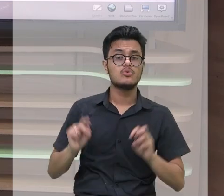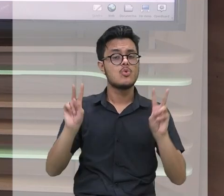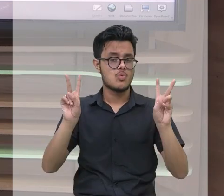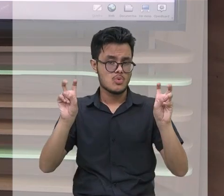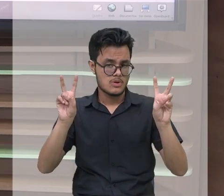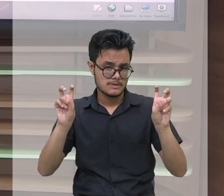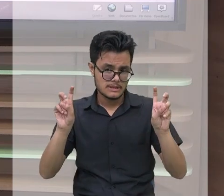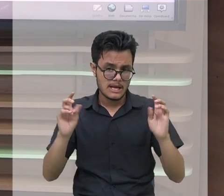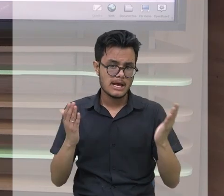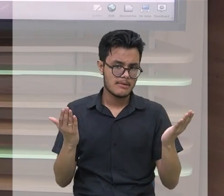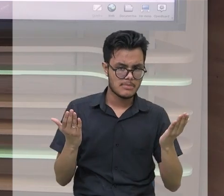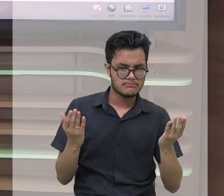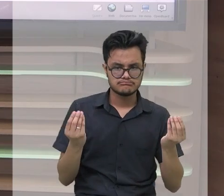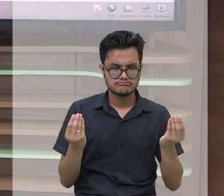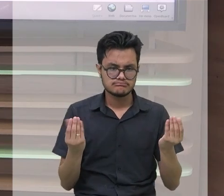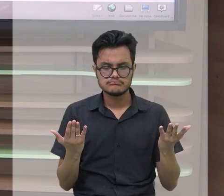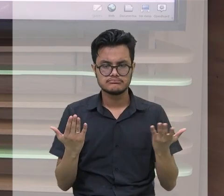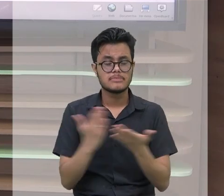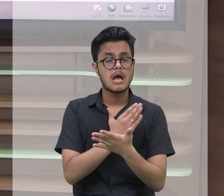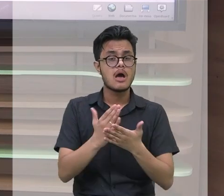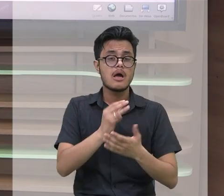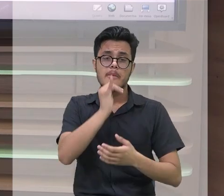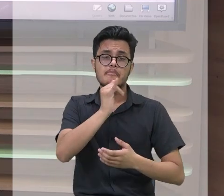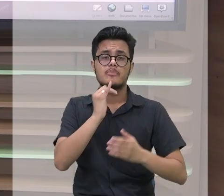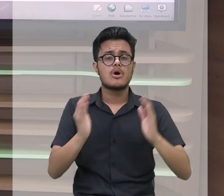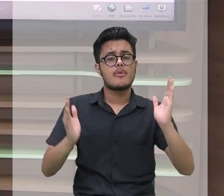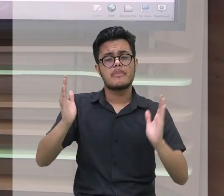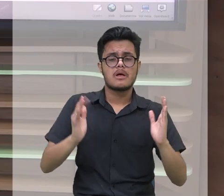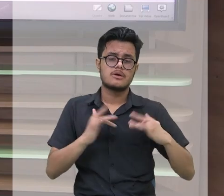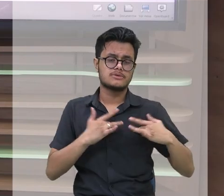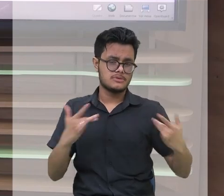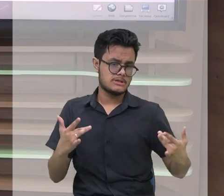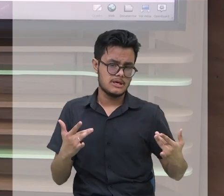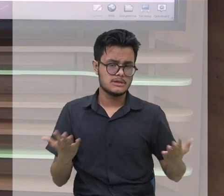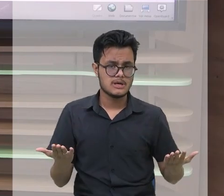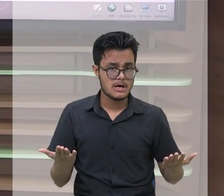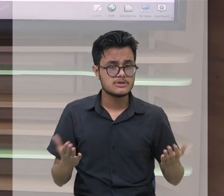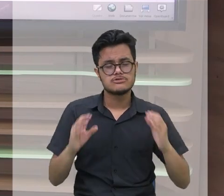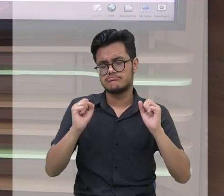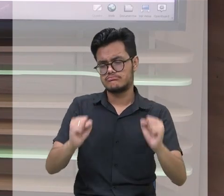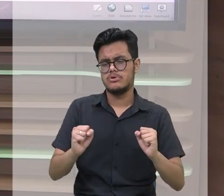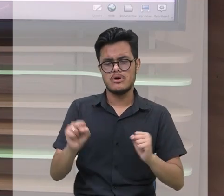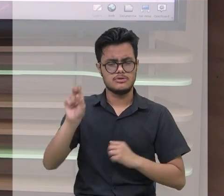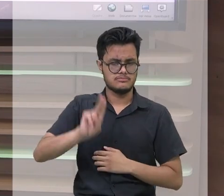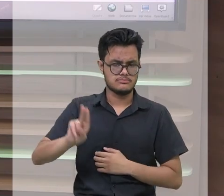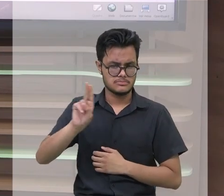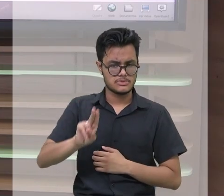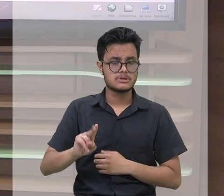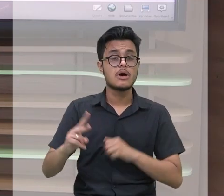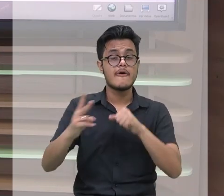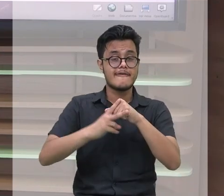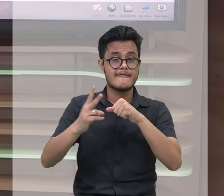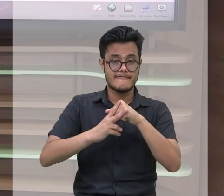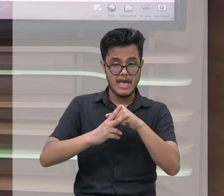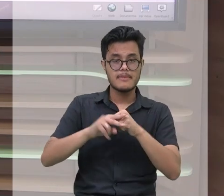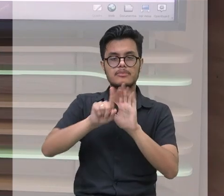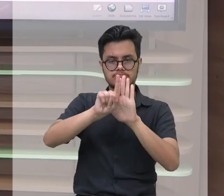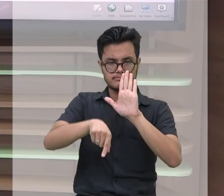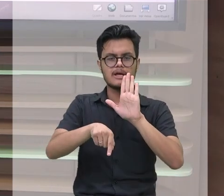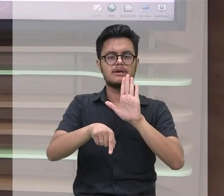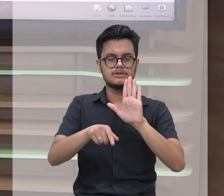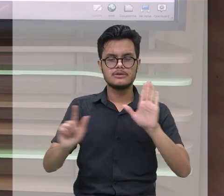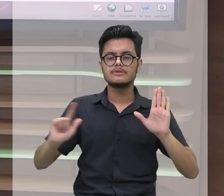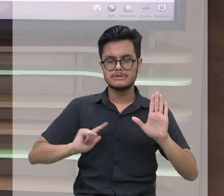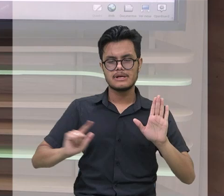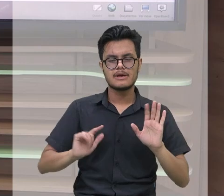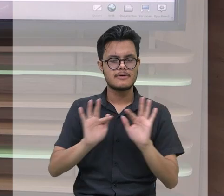então ações de solidariedade, né? Então, o verbo no imperativo ele sempre está muito